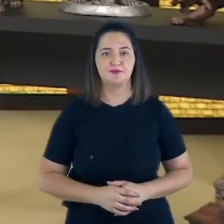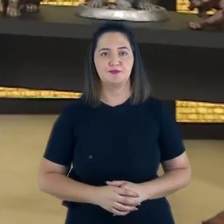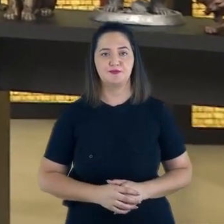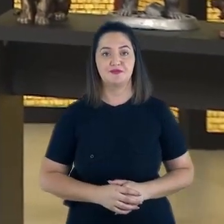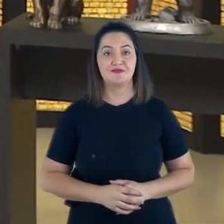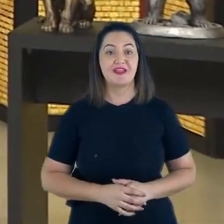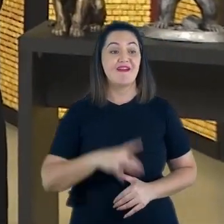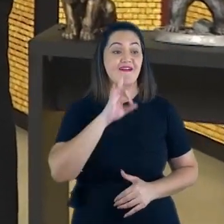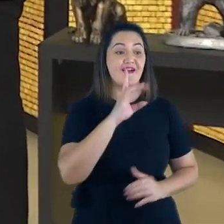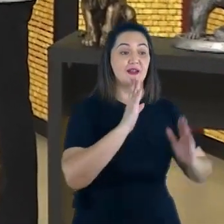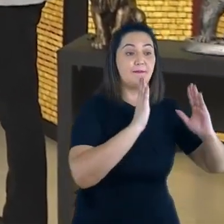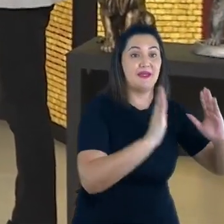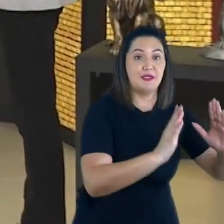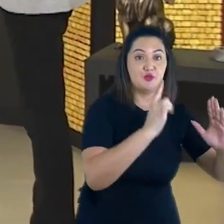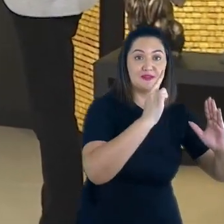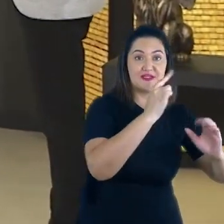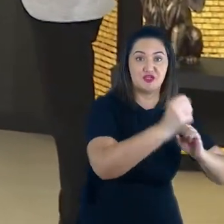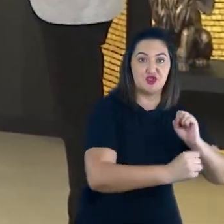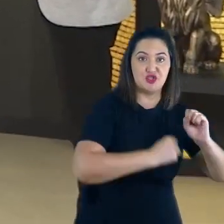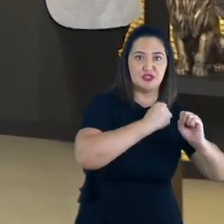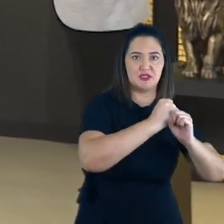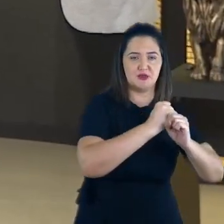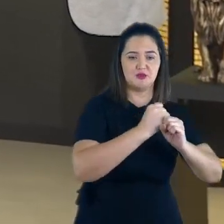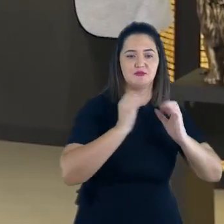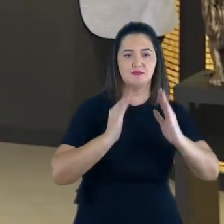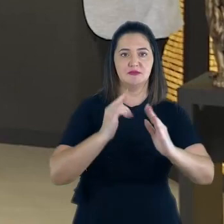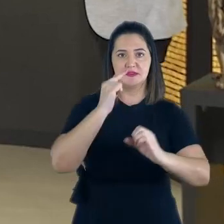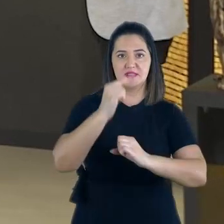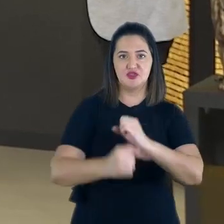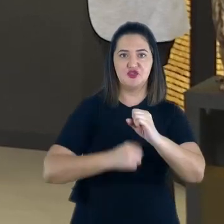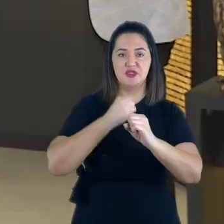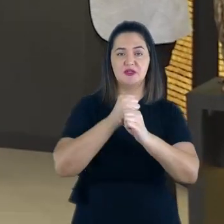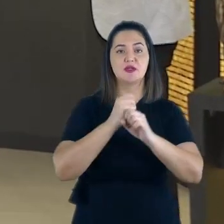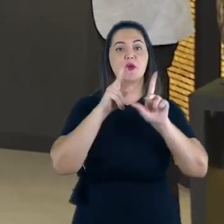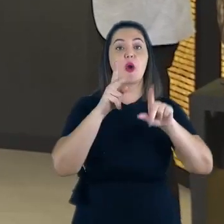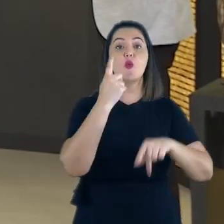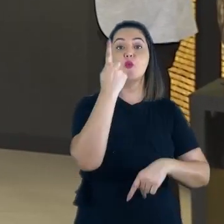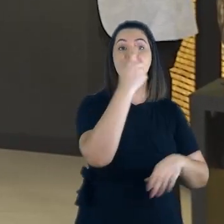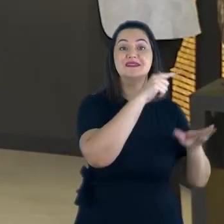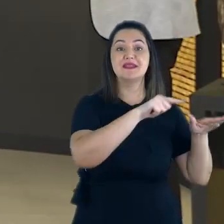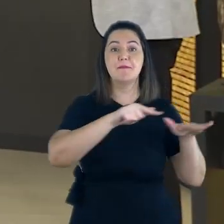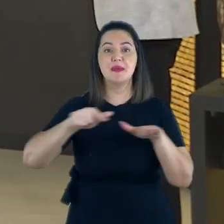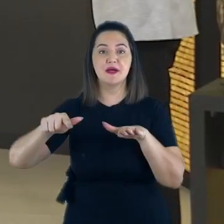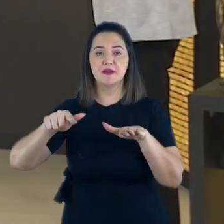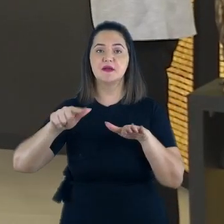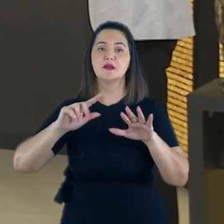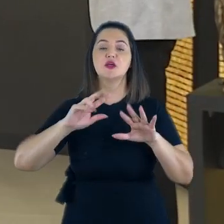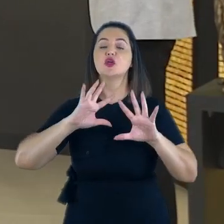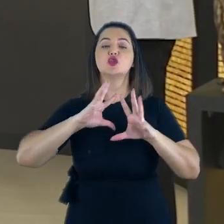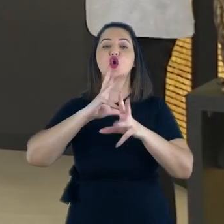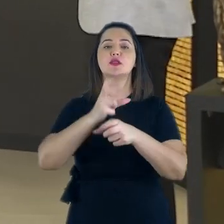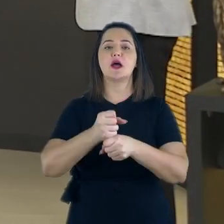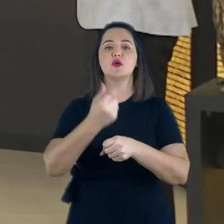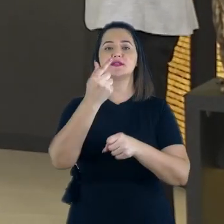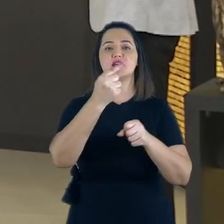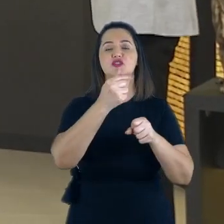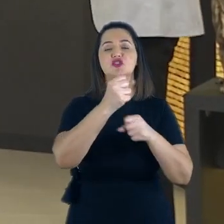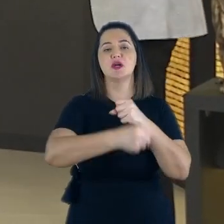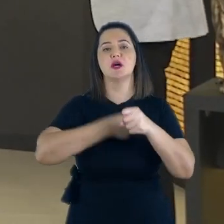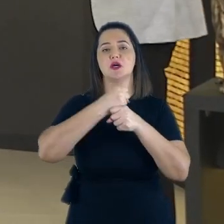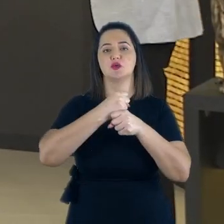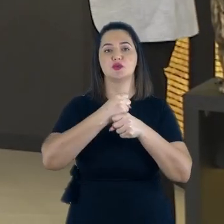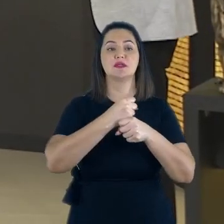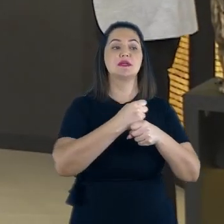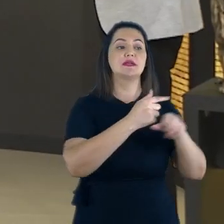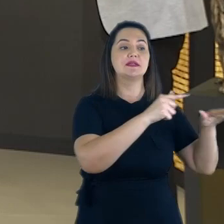de 7 anos é referido como uma semana de anos, ou simplesmente como uma semana. Semanas de anos,